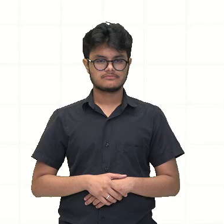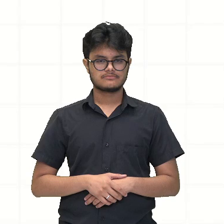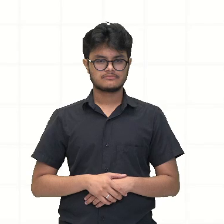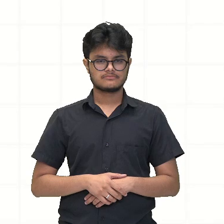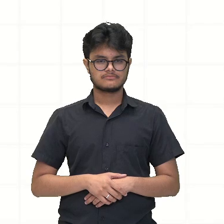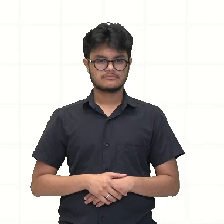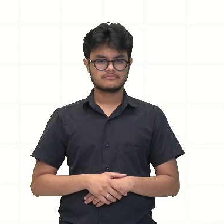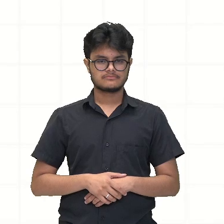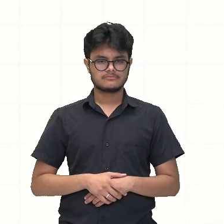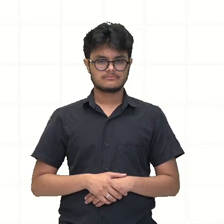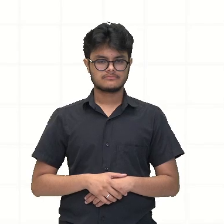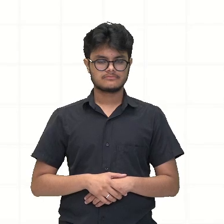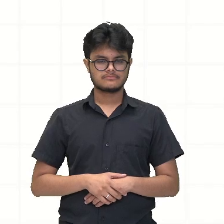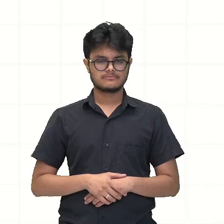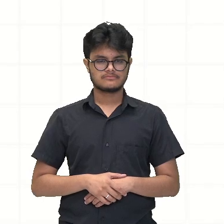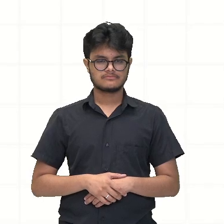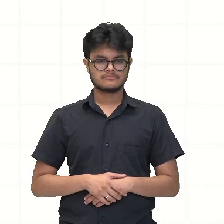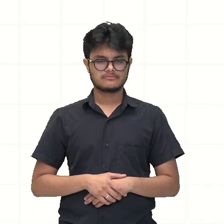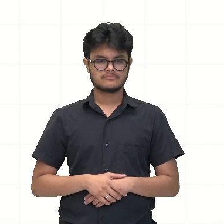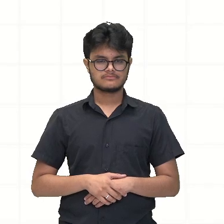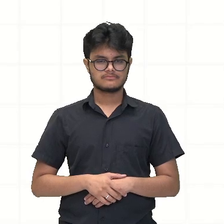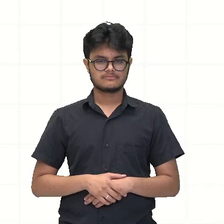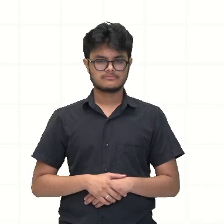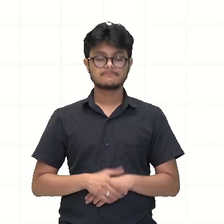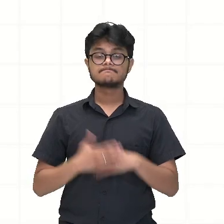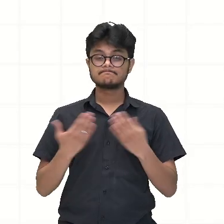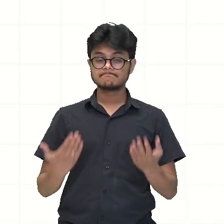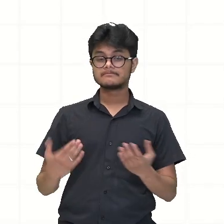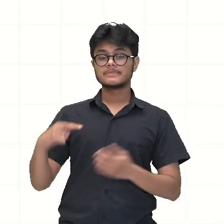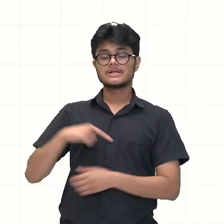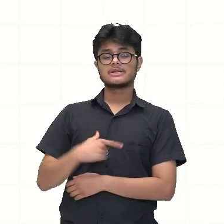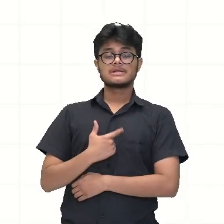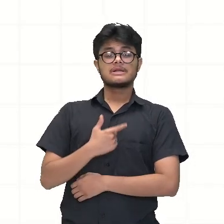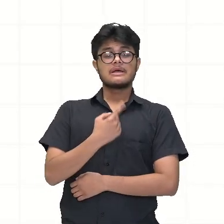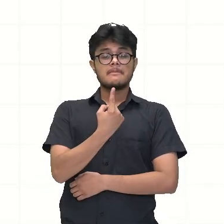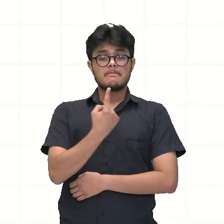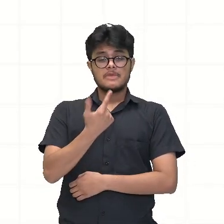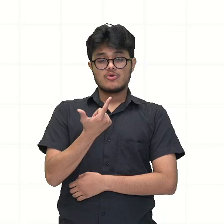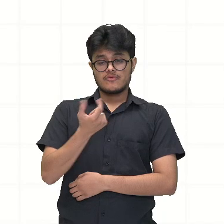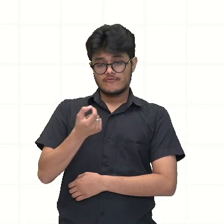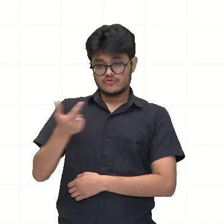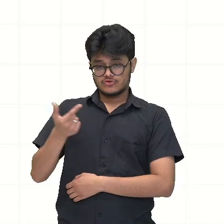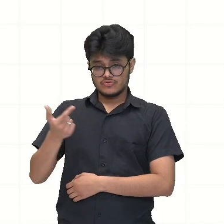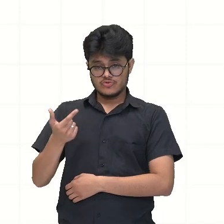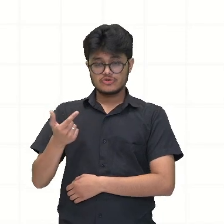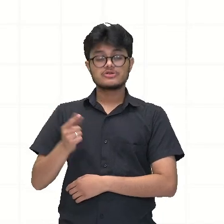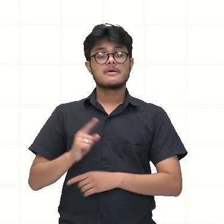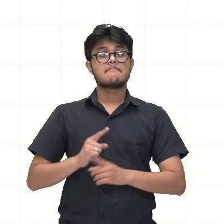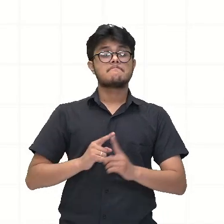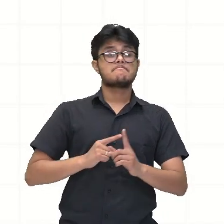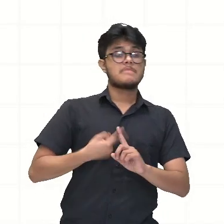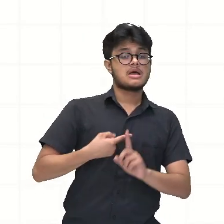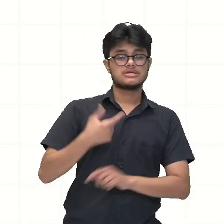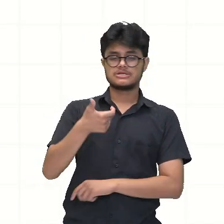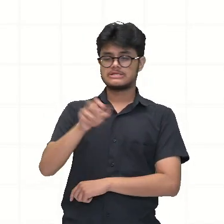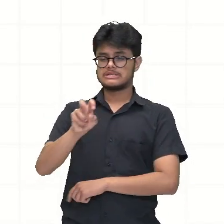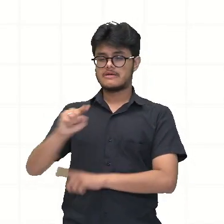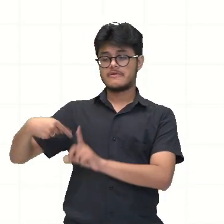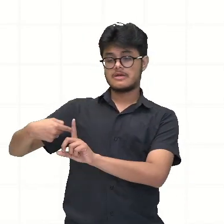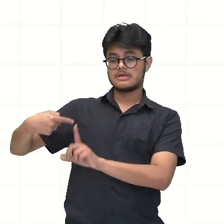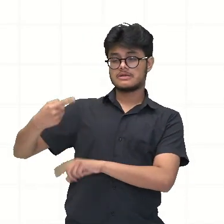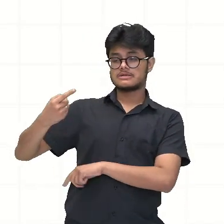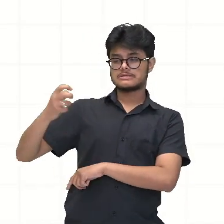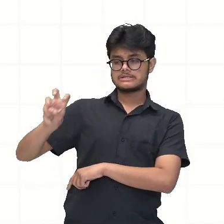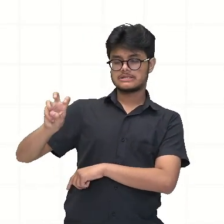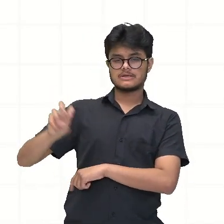sabe que recebeu errado. Então, a gente tem 1.022 mais 15 vezes 5. Agora, eu tenho aqui, ó,